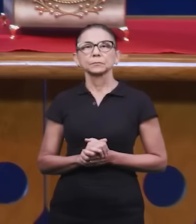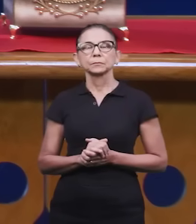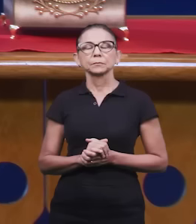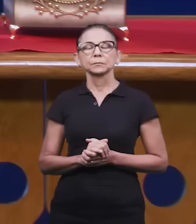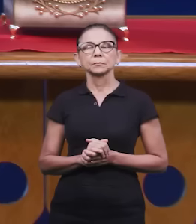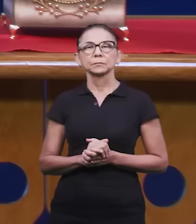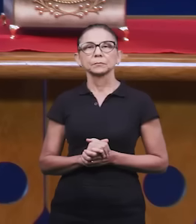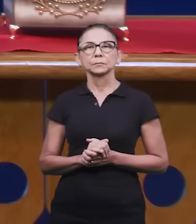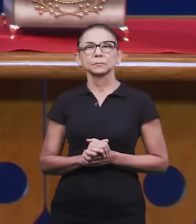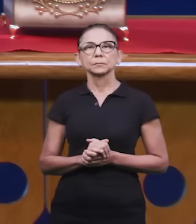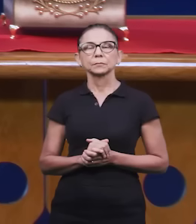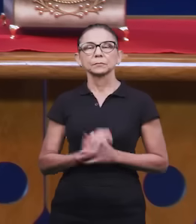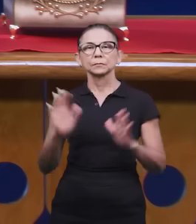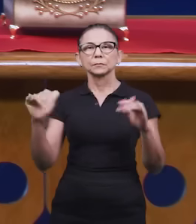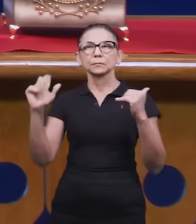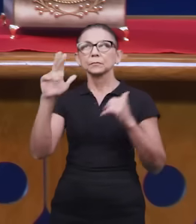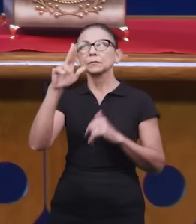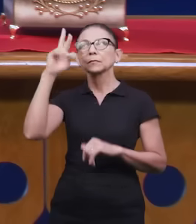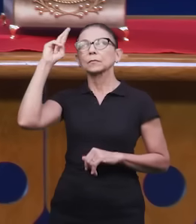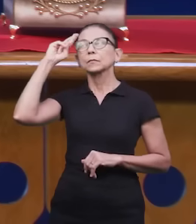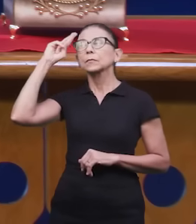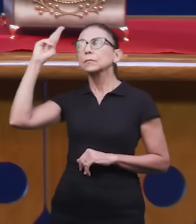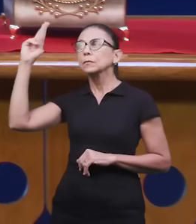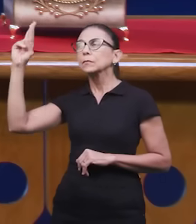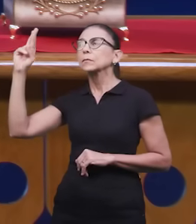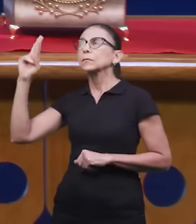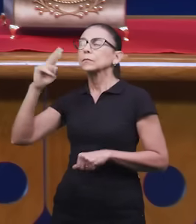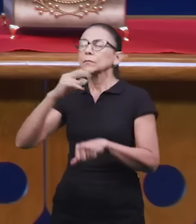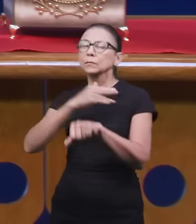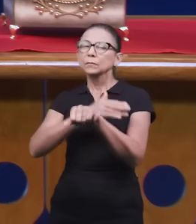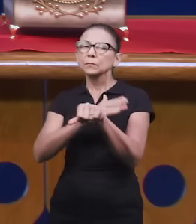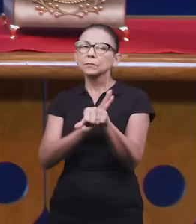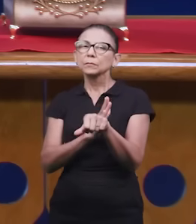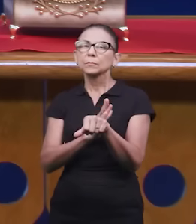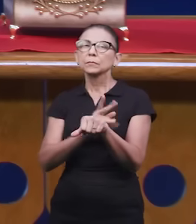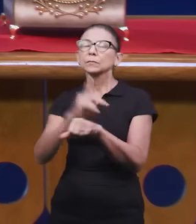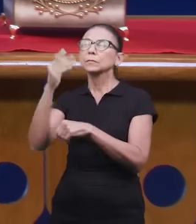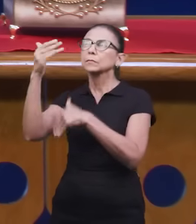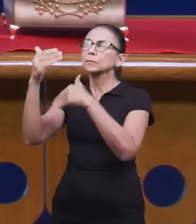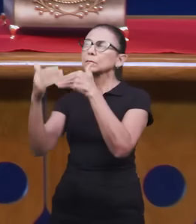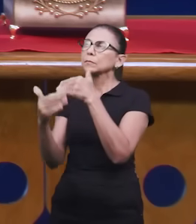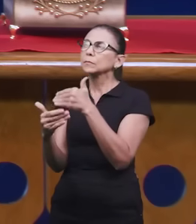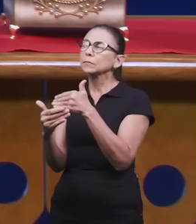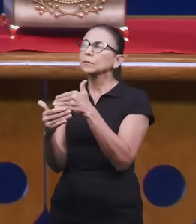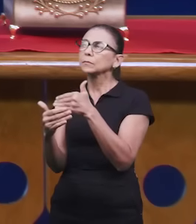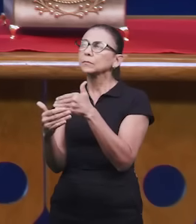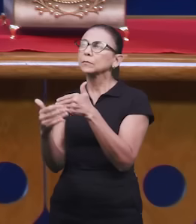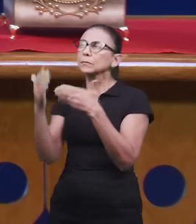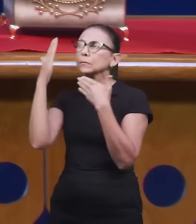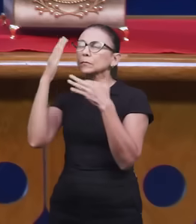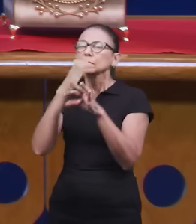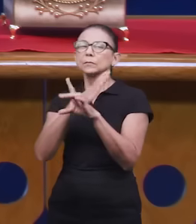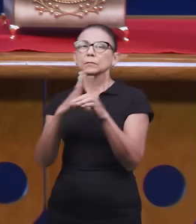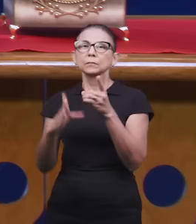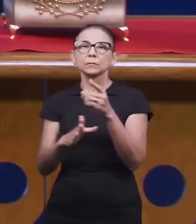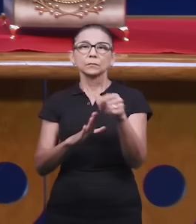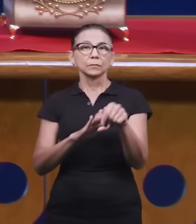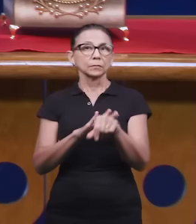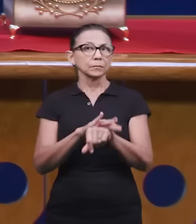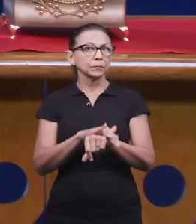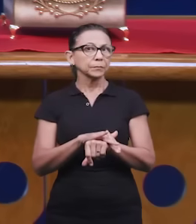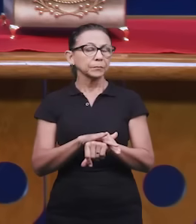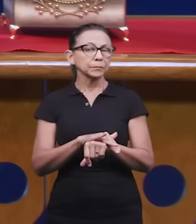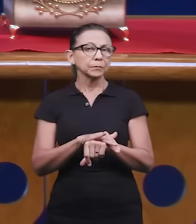neste momento. Nosso Deus, queremos te bendizer, te glorificar por estes momentos na tua presença, pelo culto desta